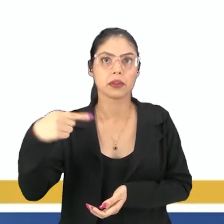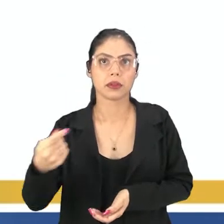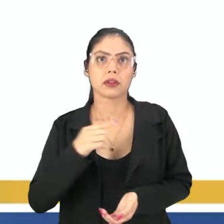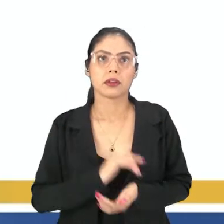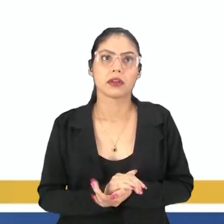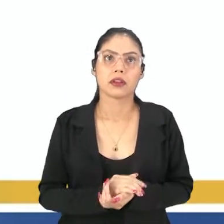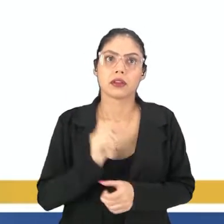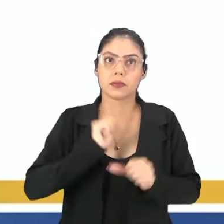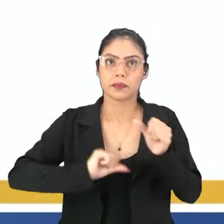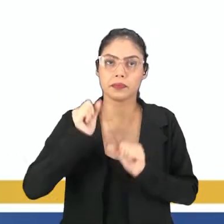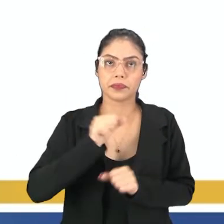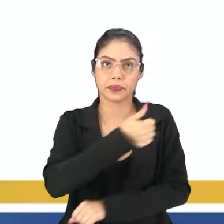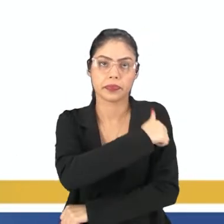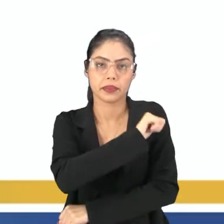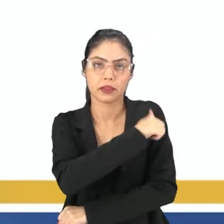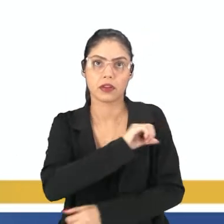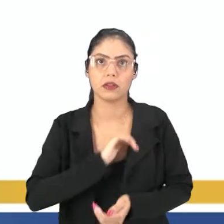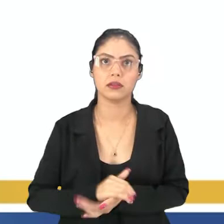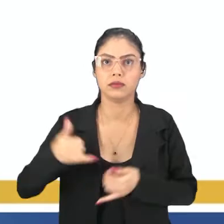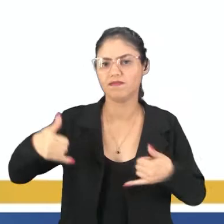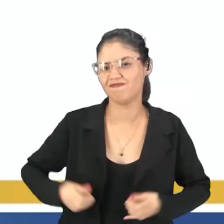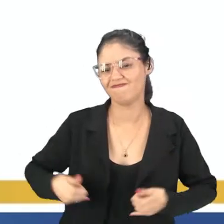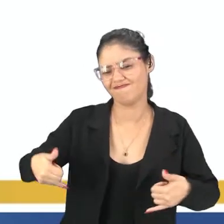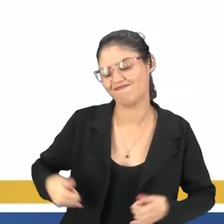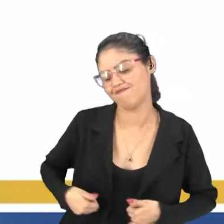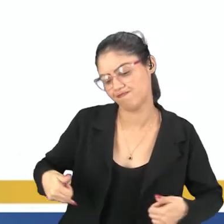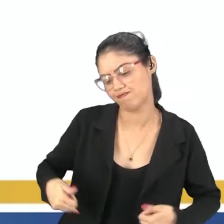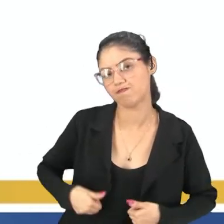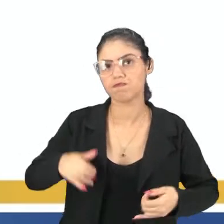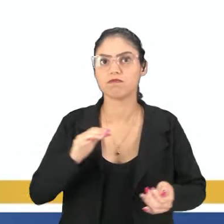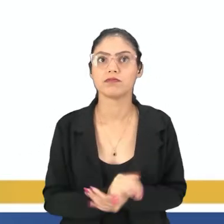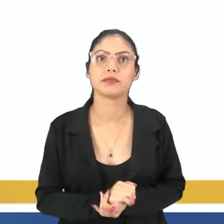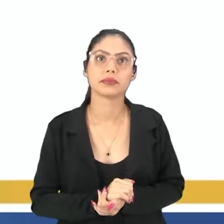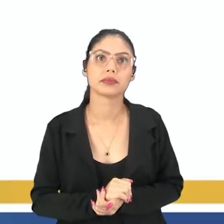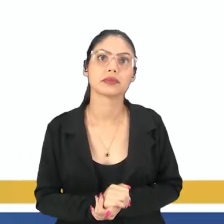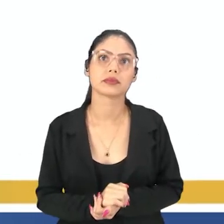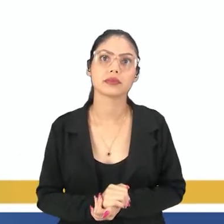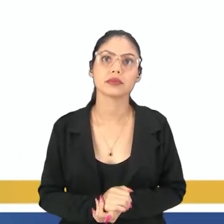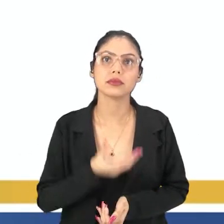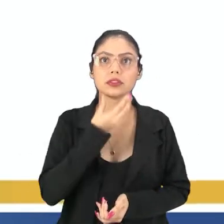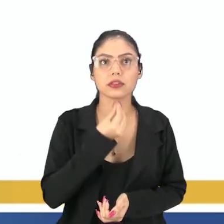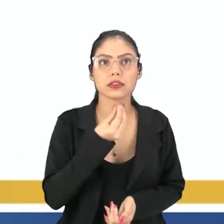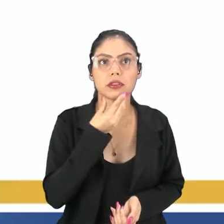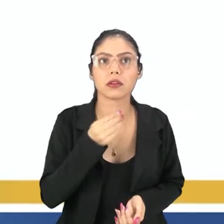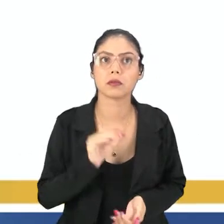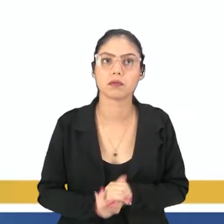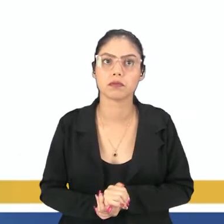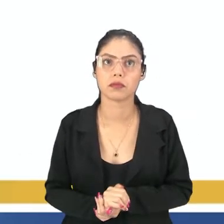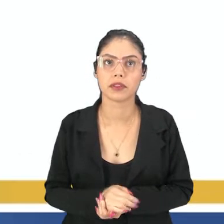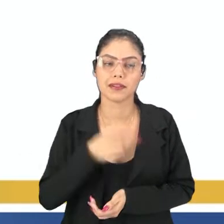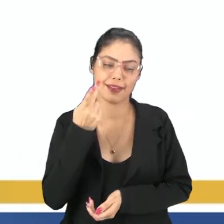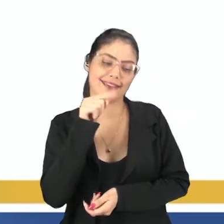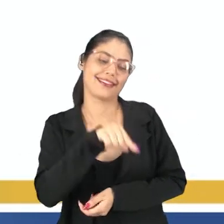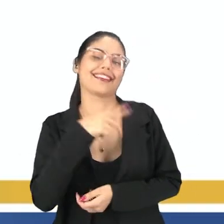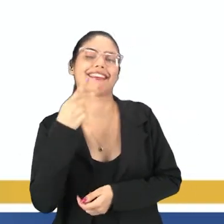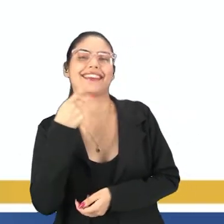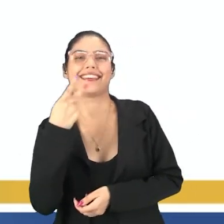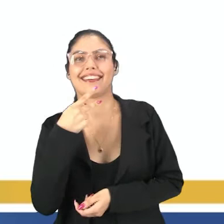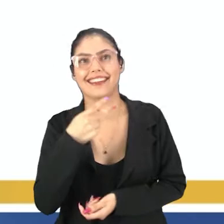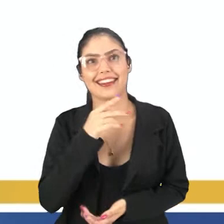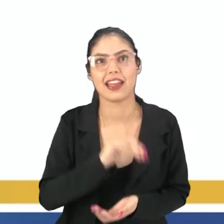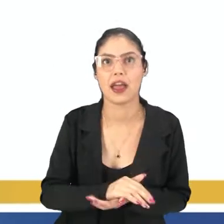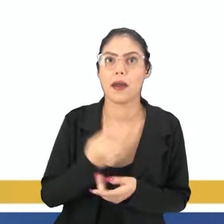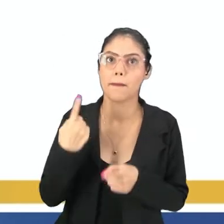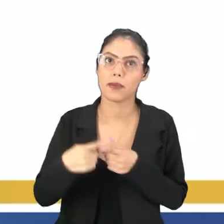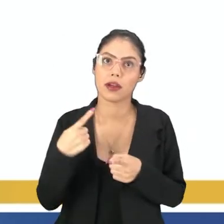Depois de nos mudarmos para o Rio de Janeiro, onde sofri muito, os meninos cariocas caçoavam de mim por